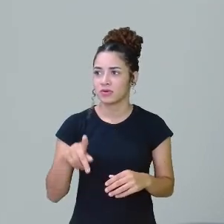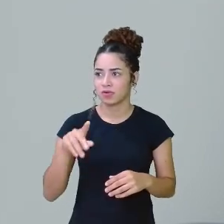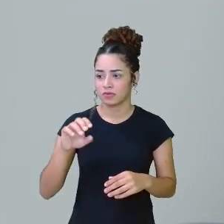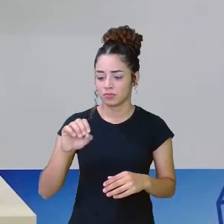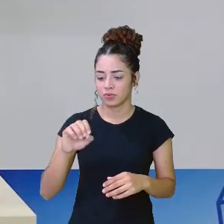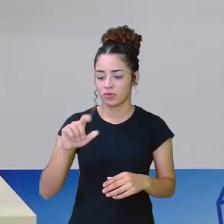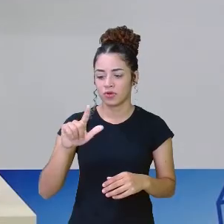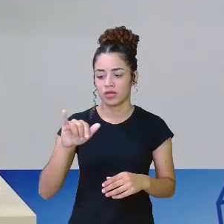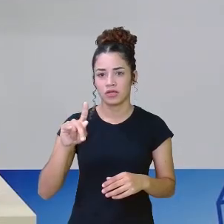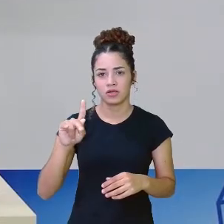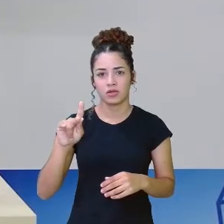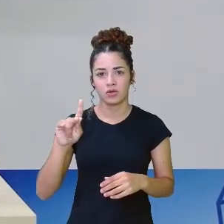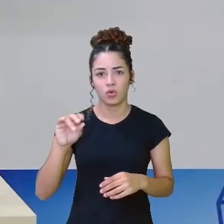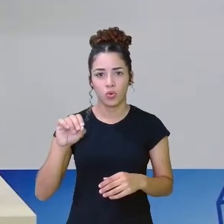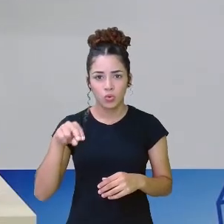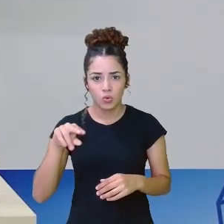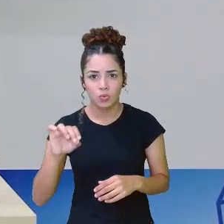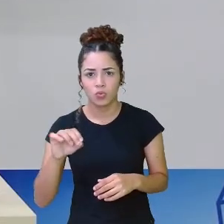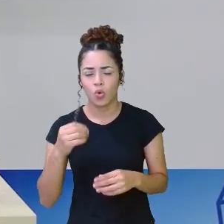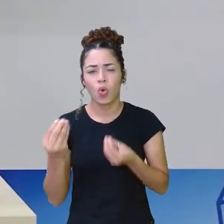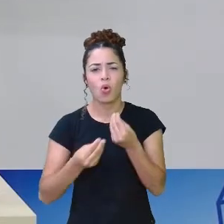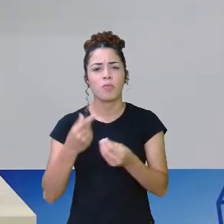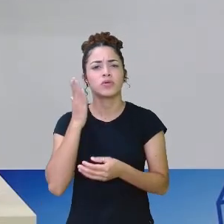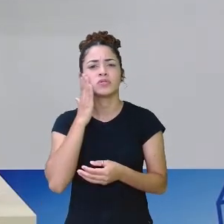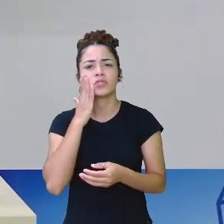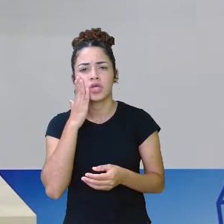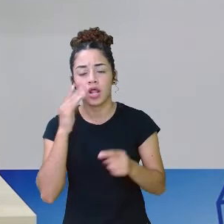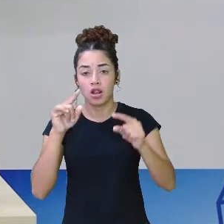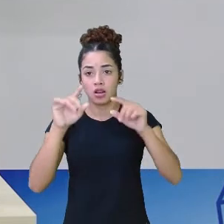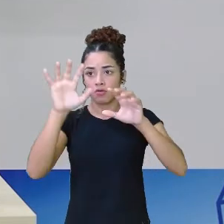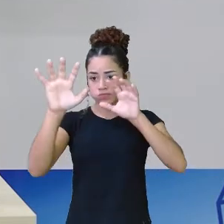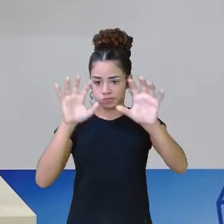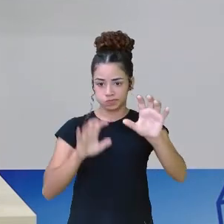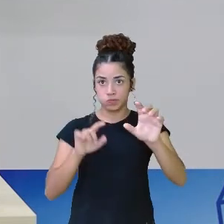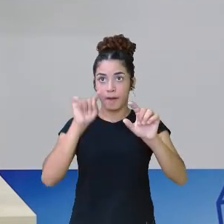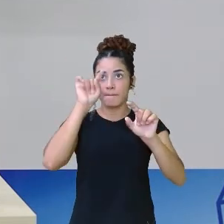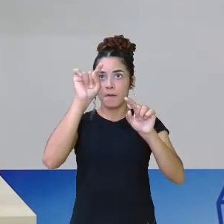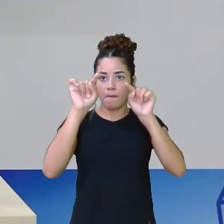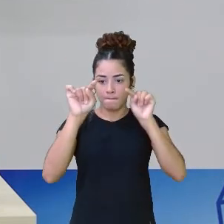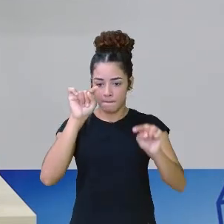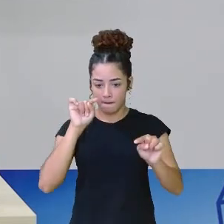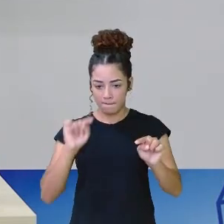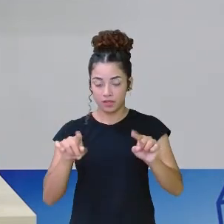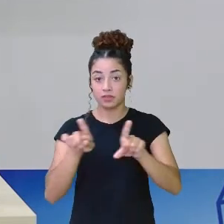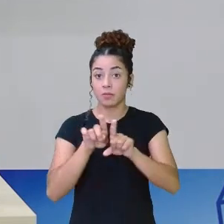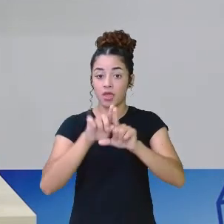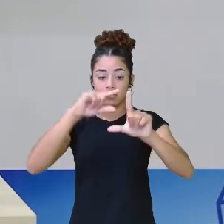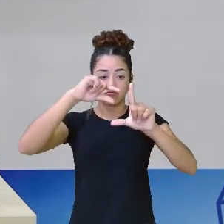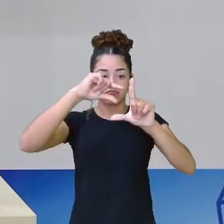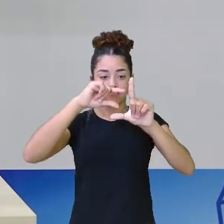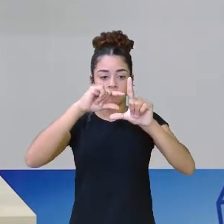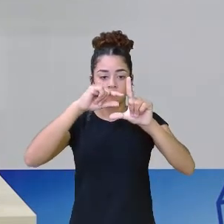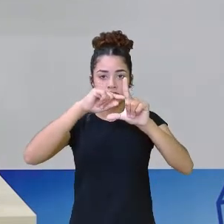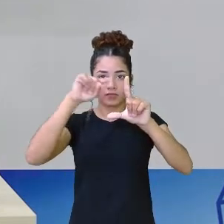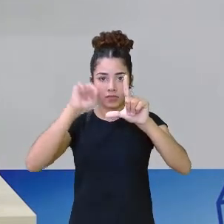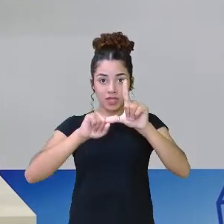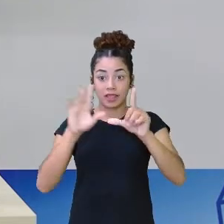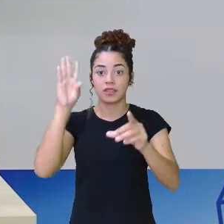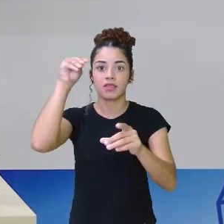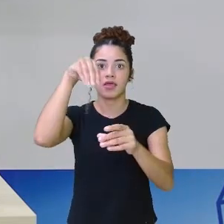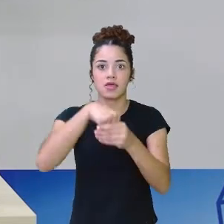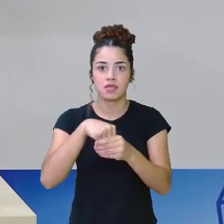é que eu sei? Lado, vértice e os meus ângulos aqui dentro.